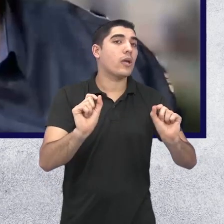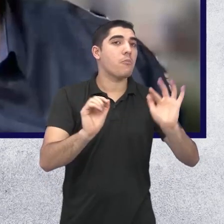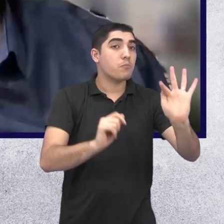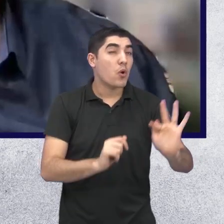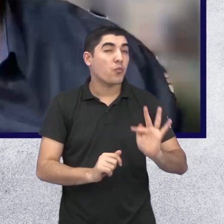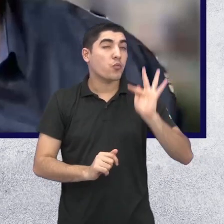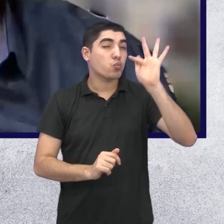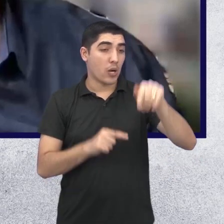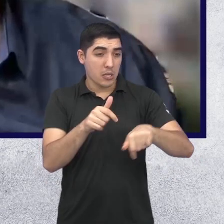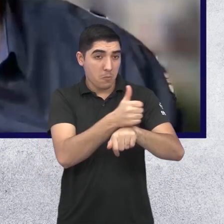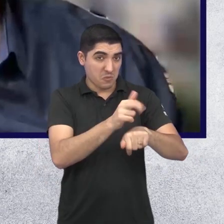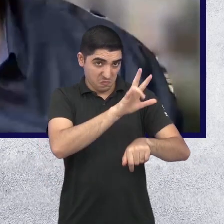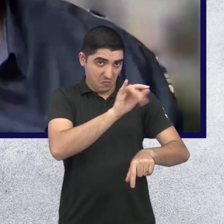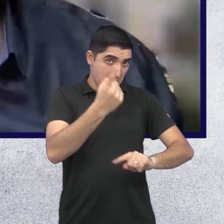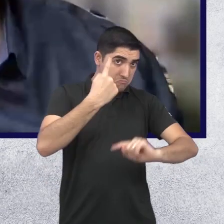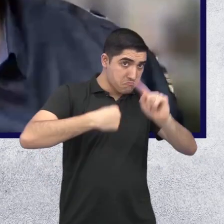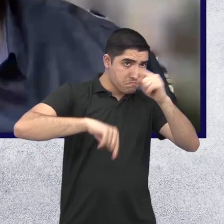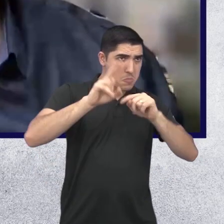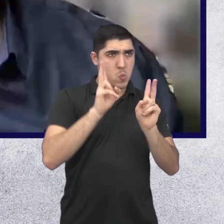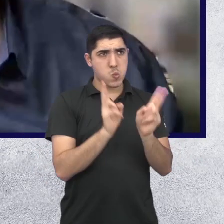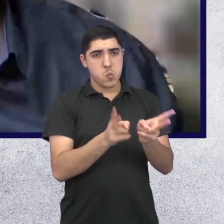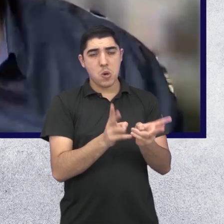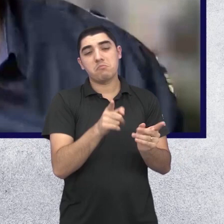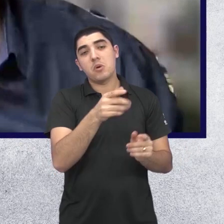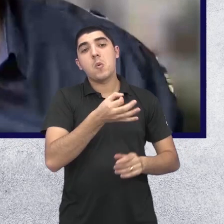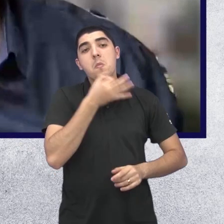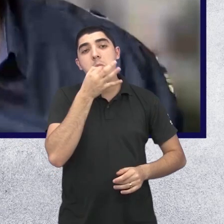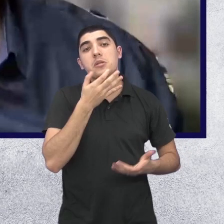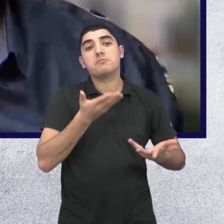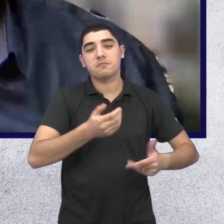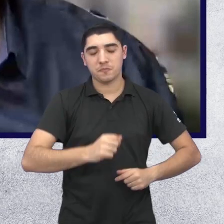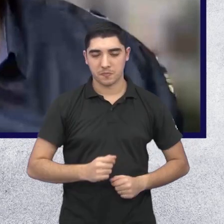você vê do futuro dessa profissão? Por favor, professor.